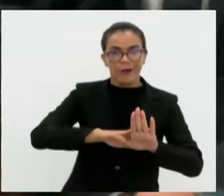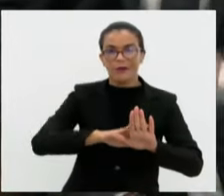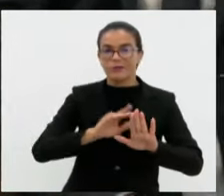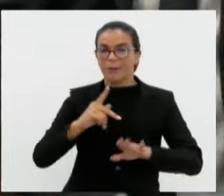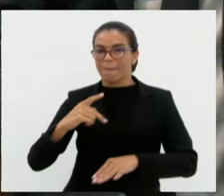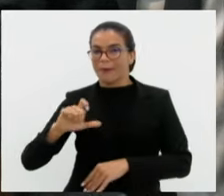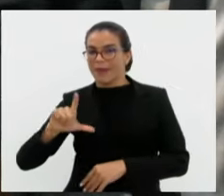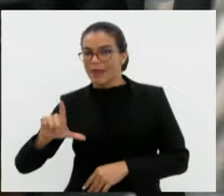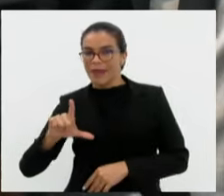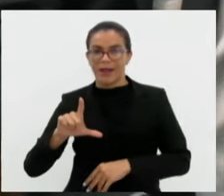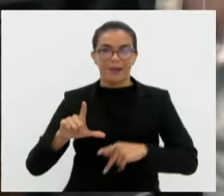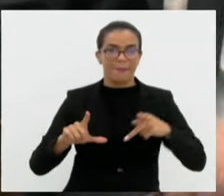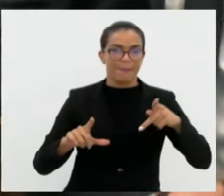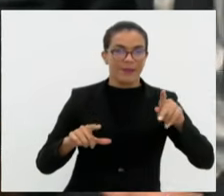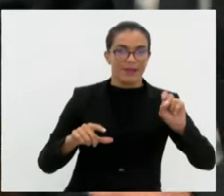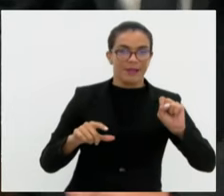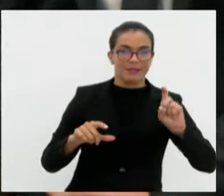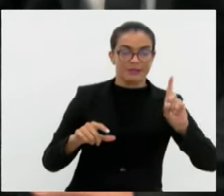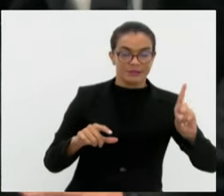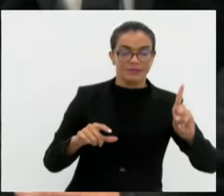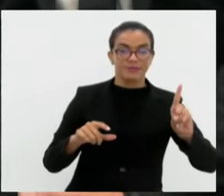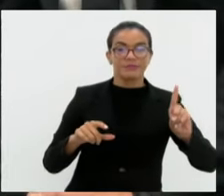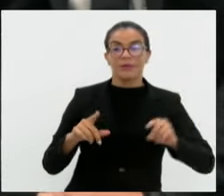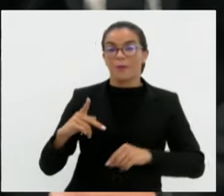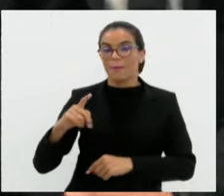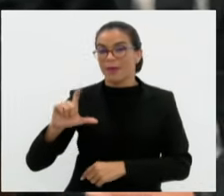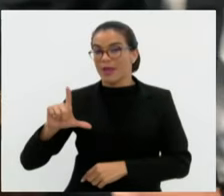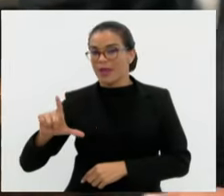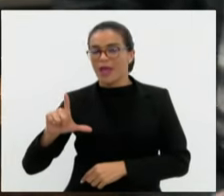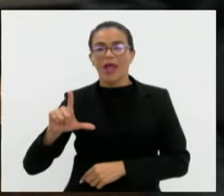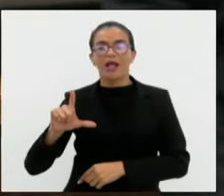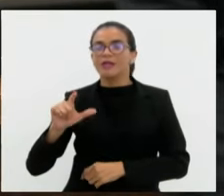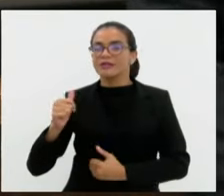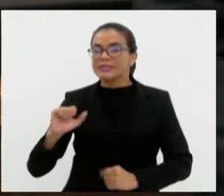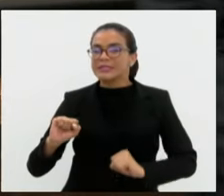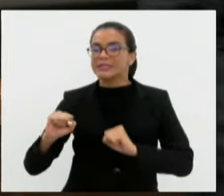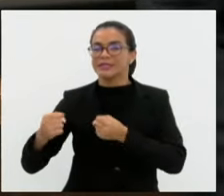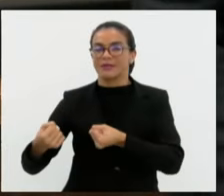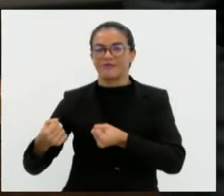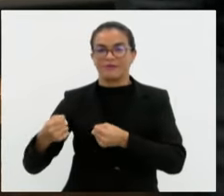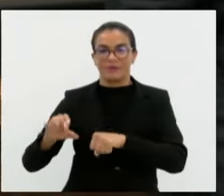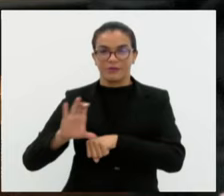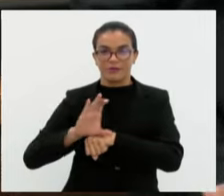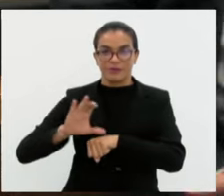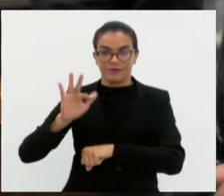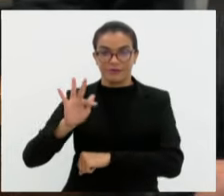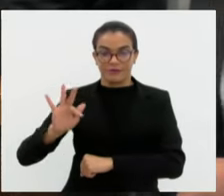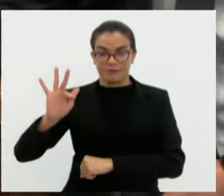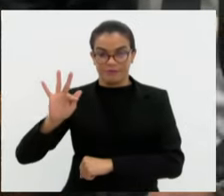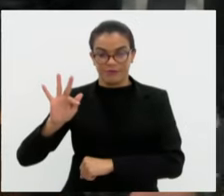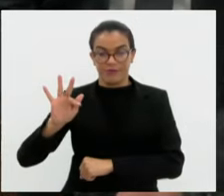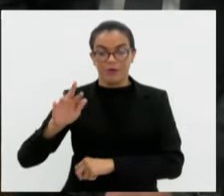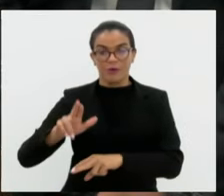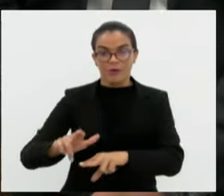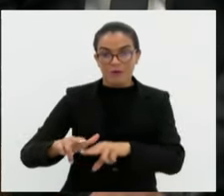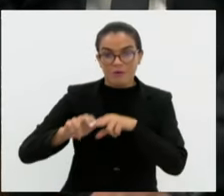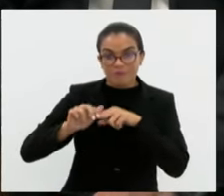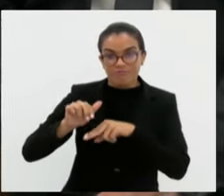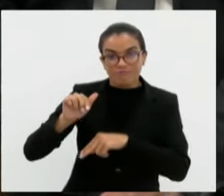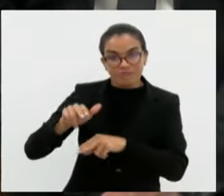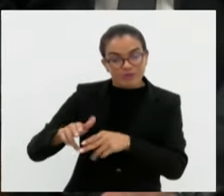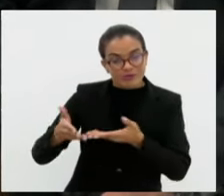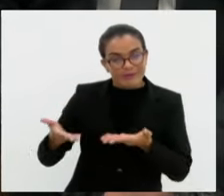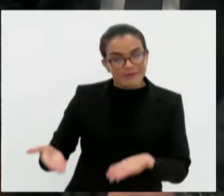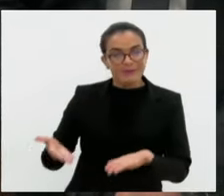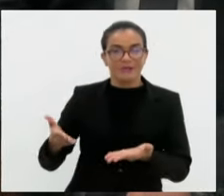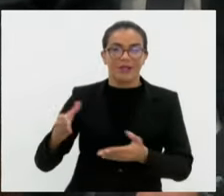PL e o PSD, os deputados do PL prezam pela Constituição Federal. Nesta direção, a Constituição é